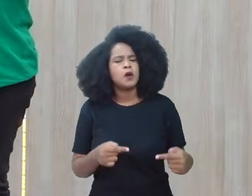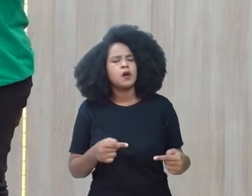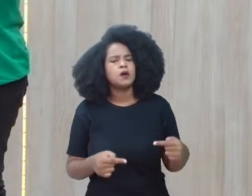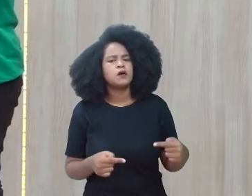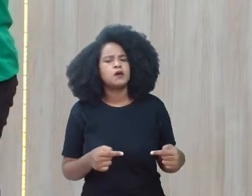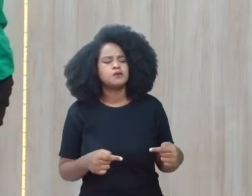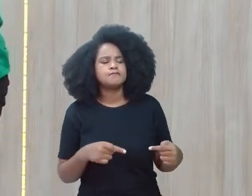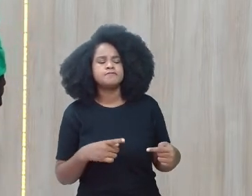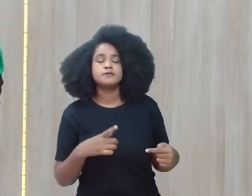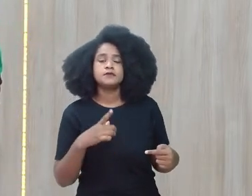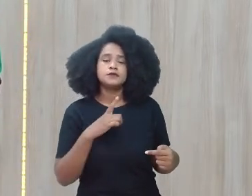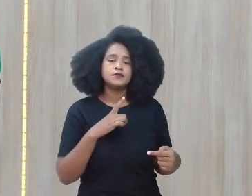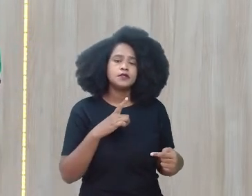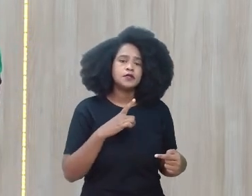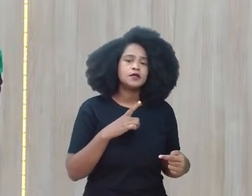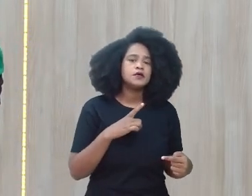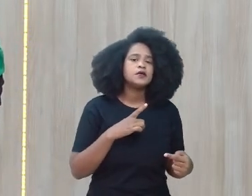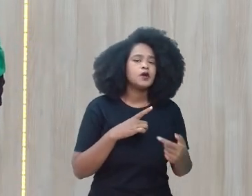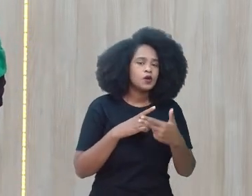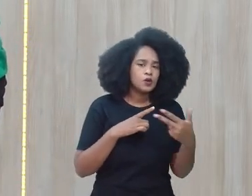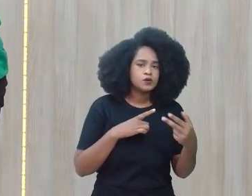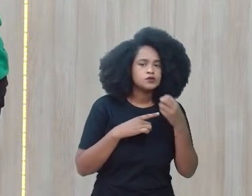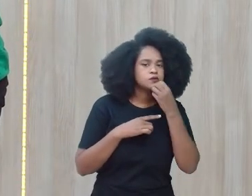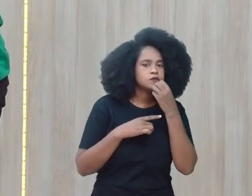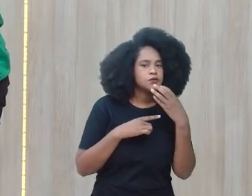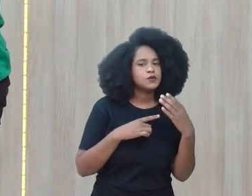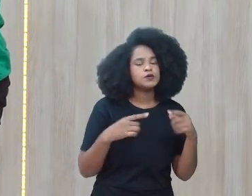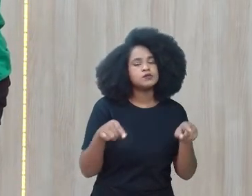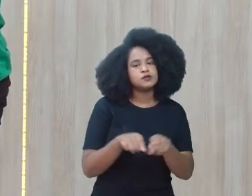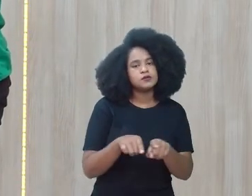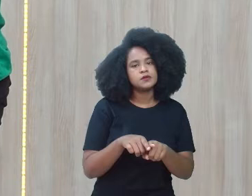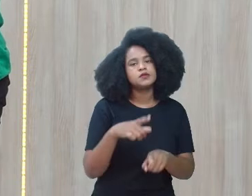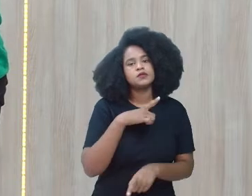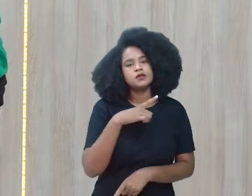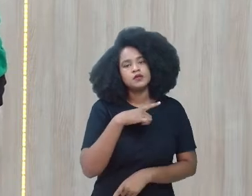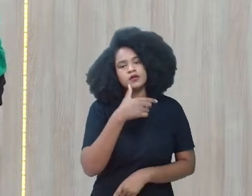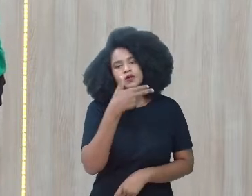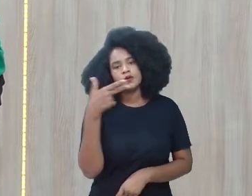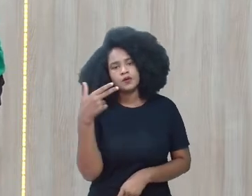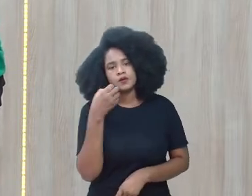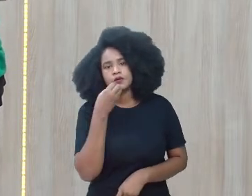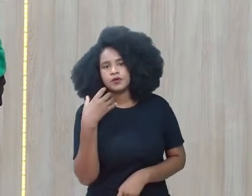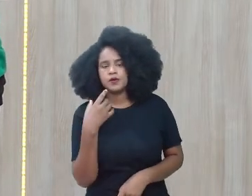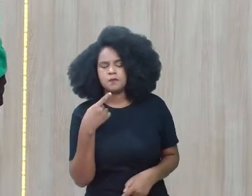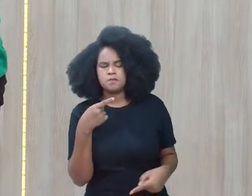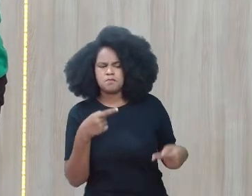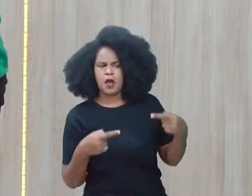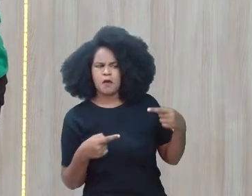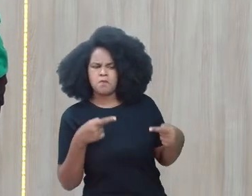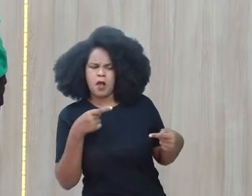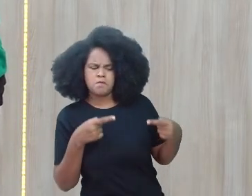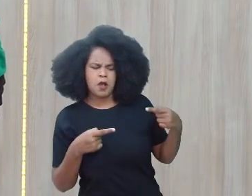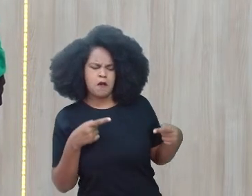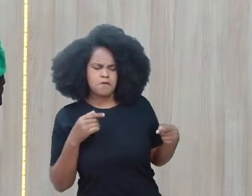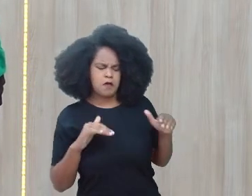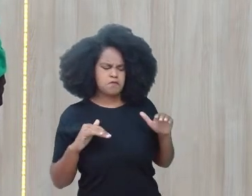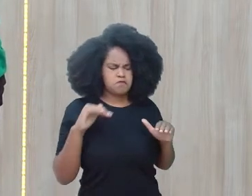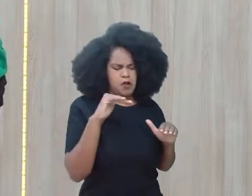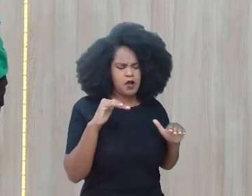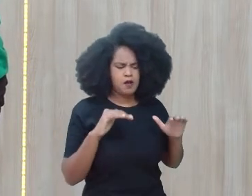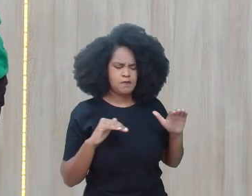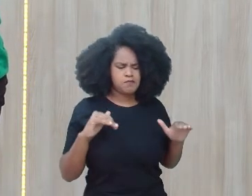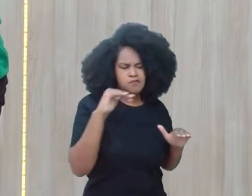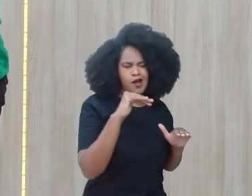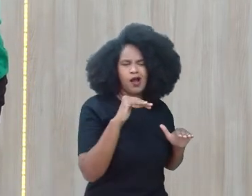Competitividade tem o seu lado bom, mas também a disputa, não é? A disputa